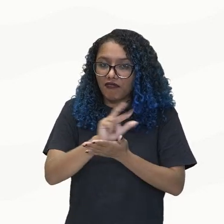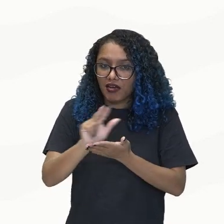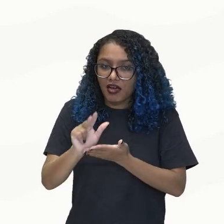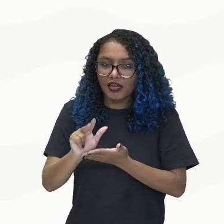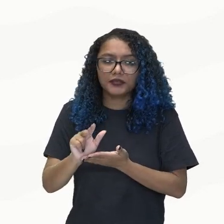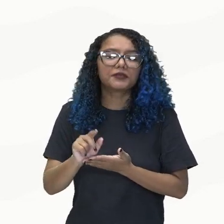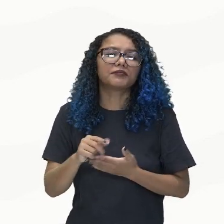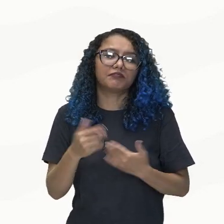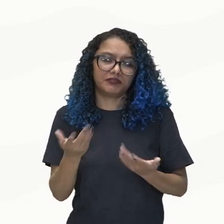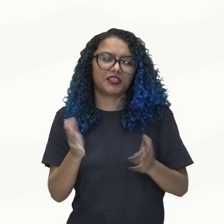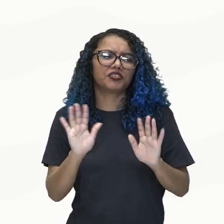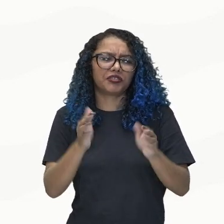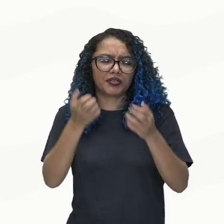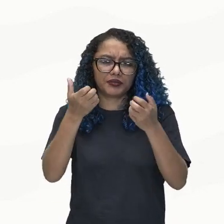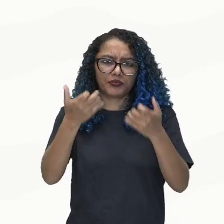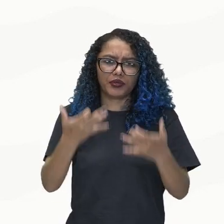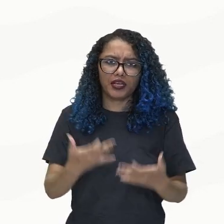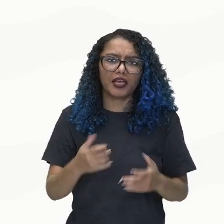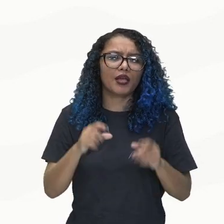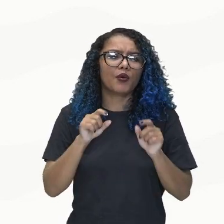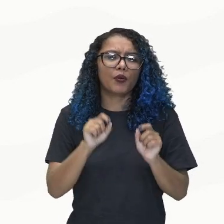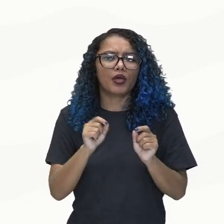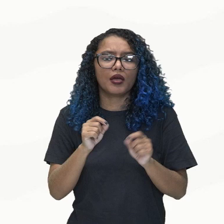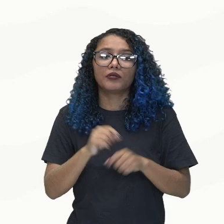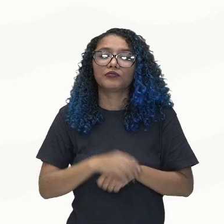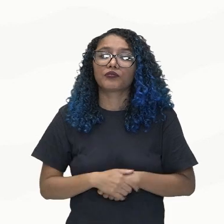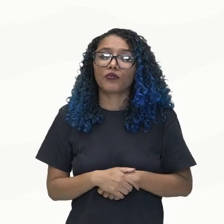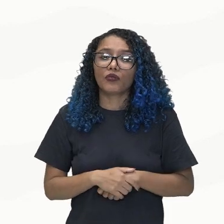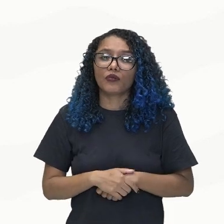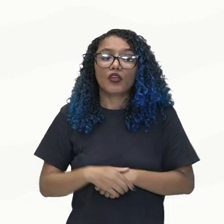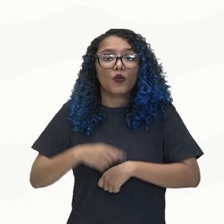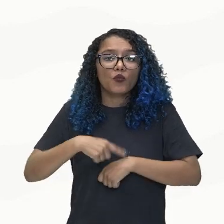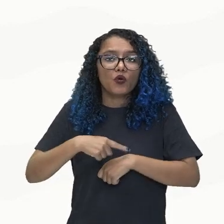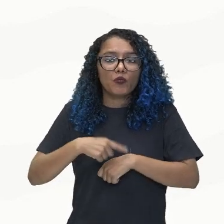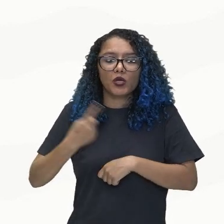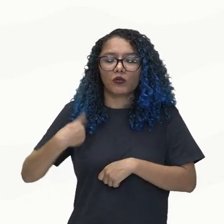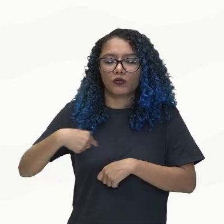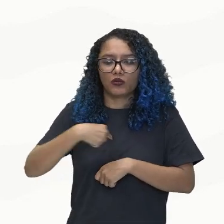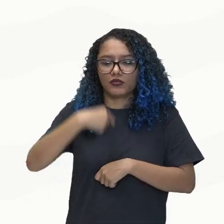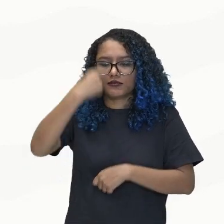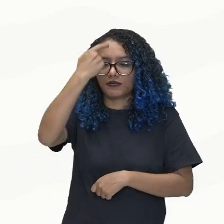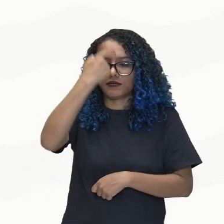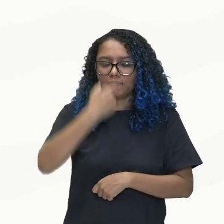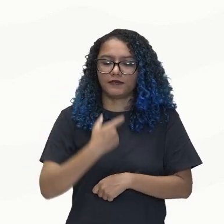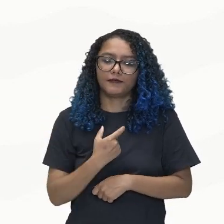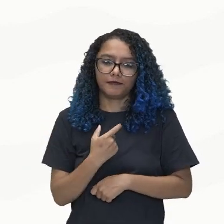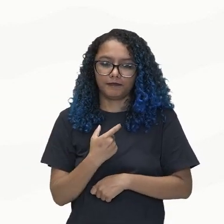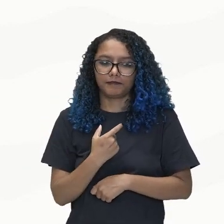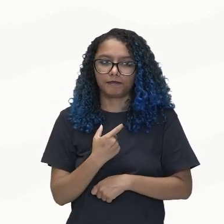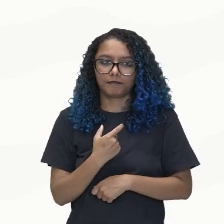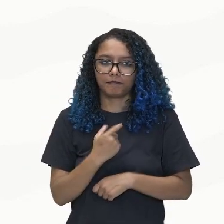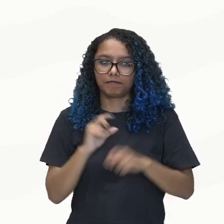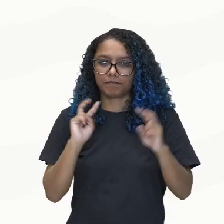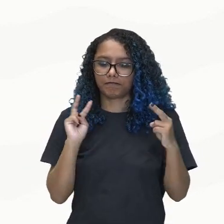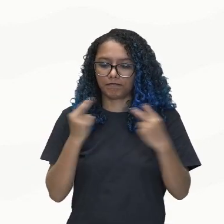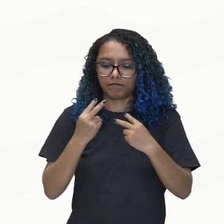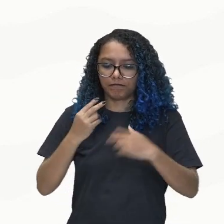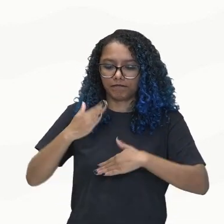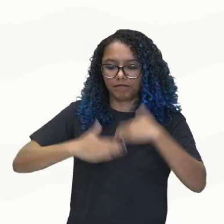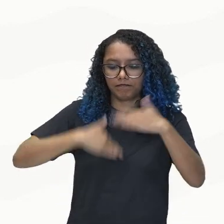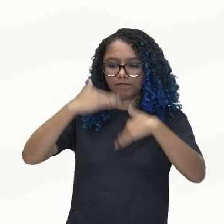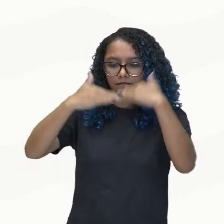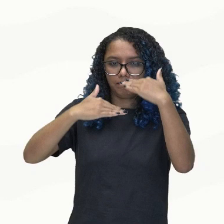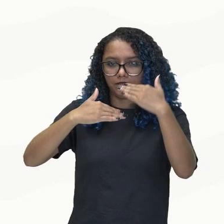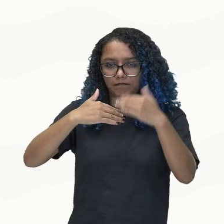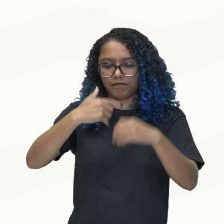aquele ponto que nós nos desenvolvemos olhando para nós mesmos, né? Então,